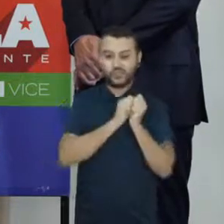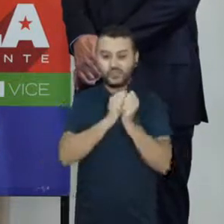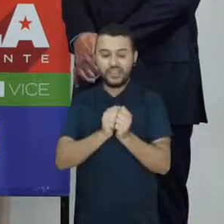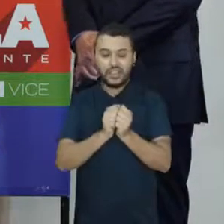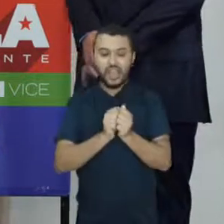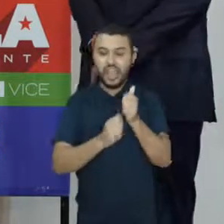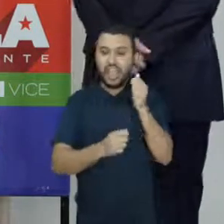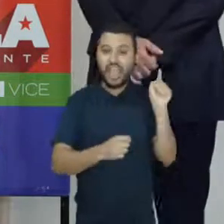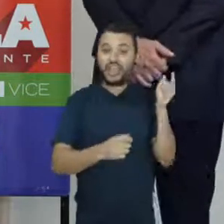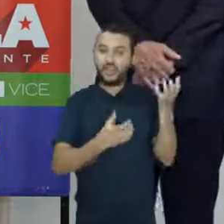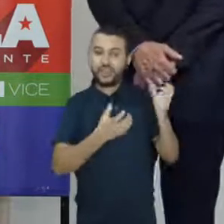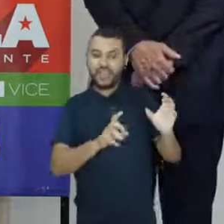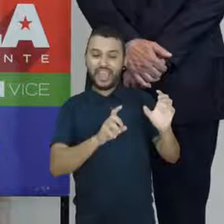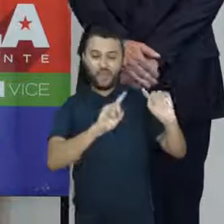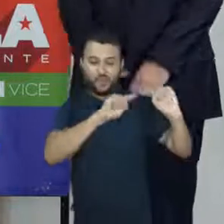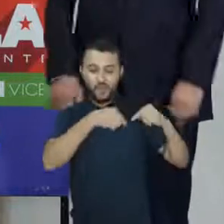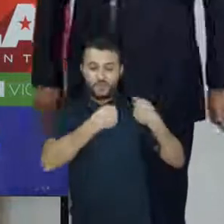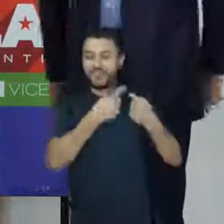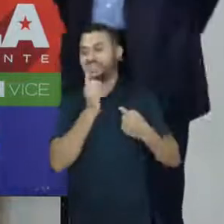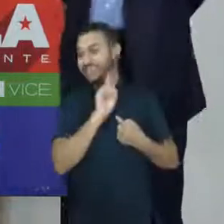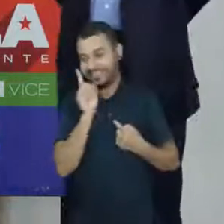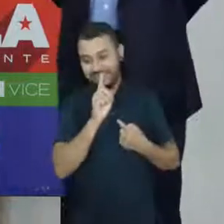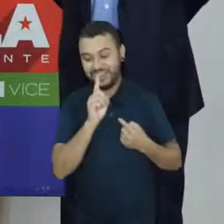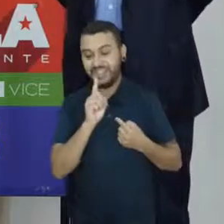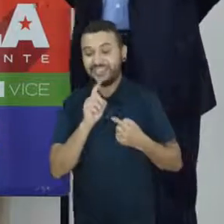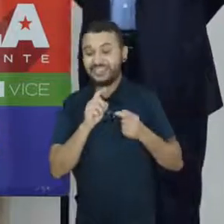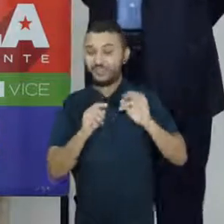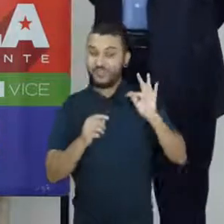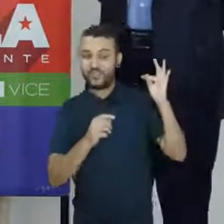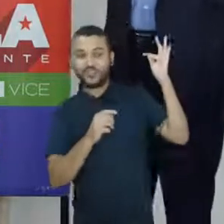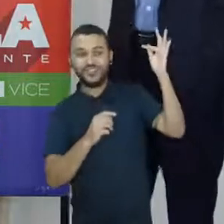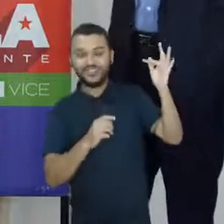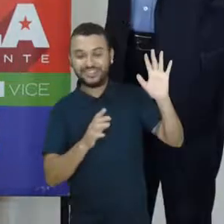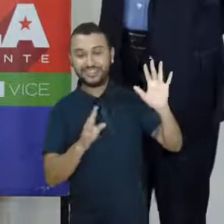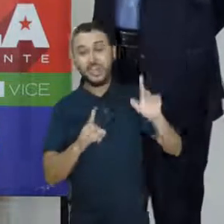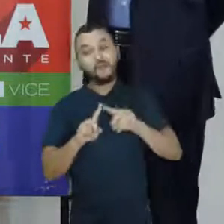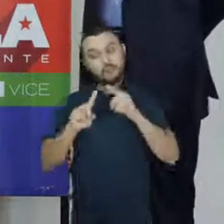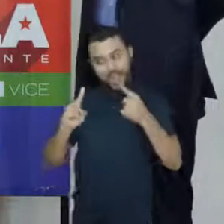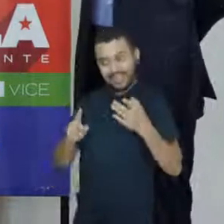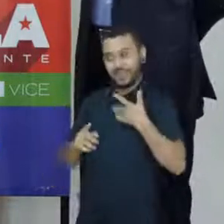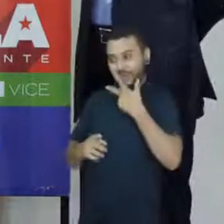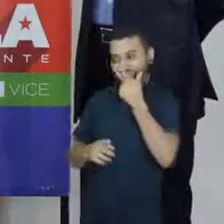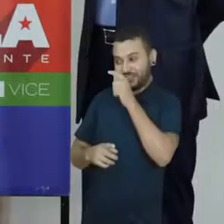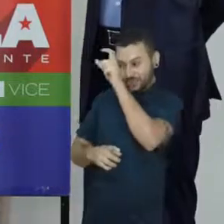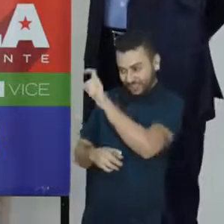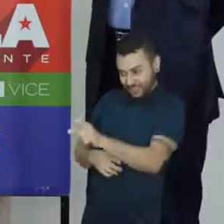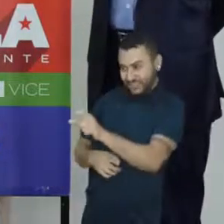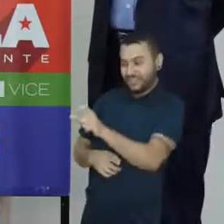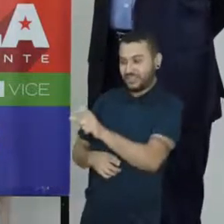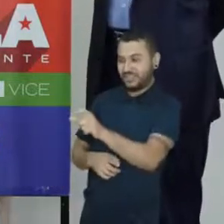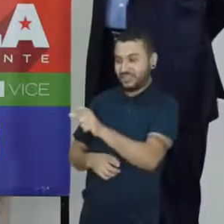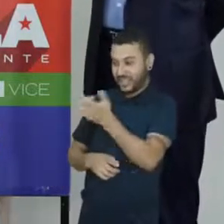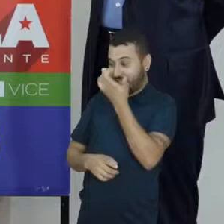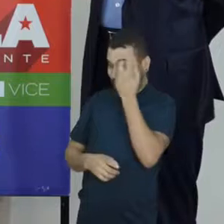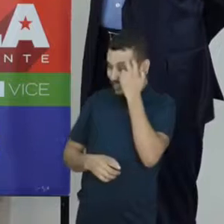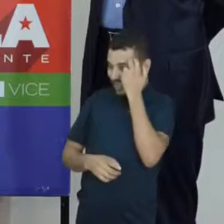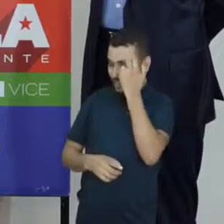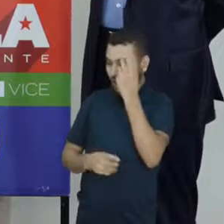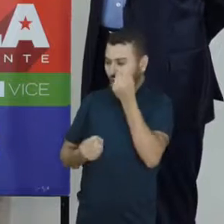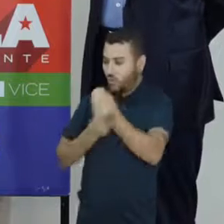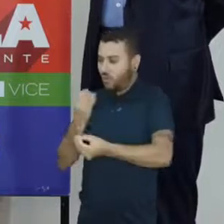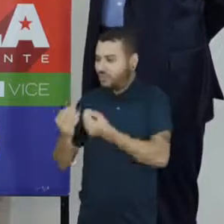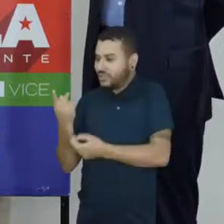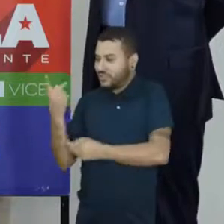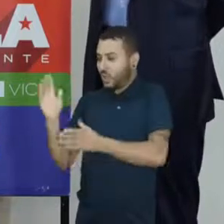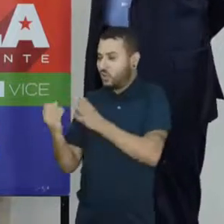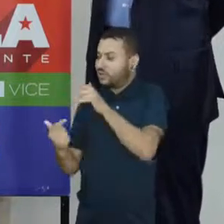comigo. Mas, de qualquer forma, eu acho que você ainda não tem noção do que você despertou